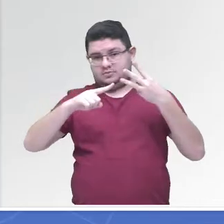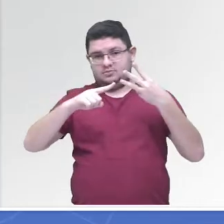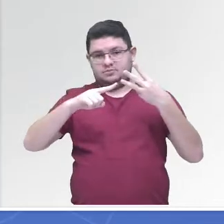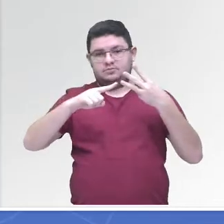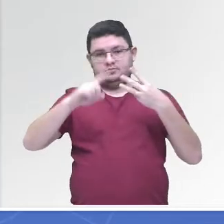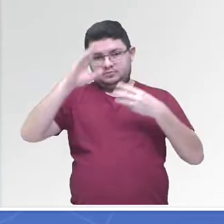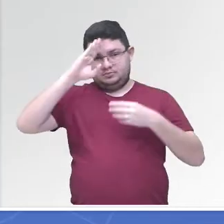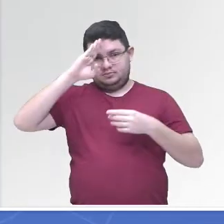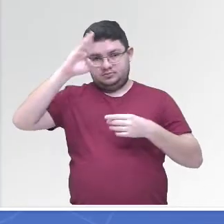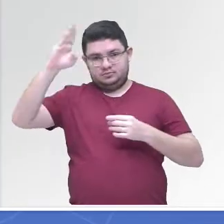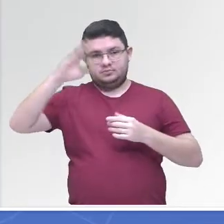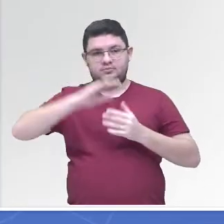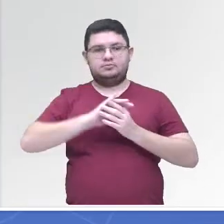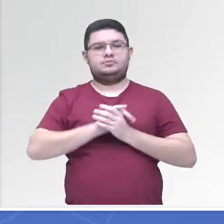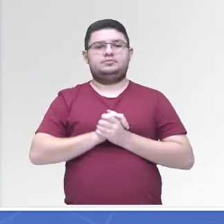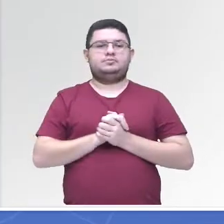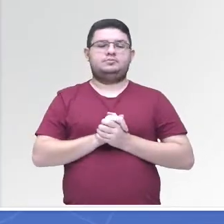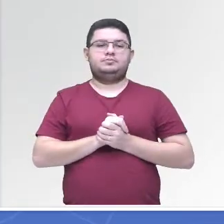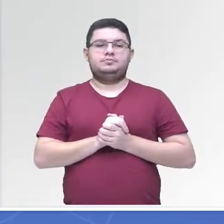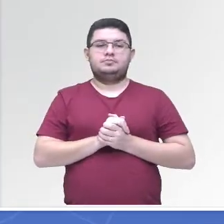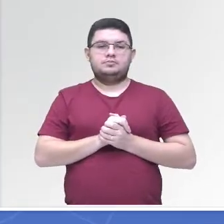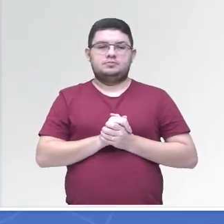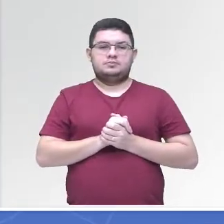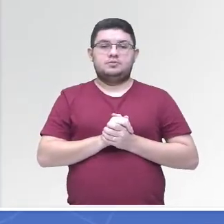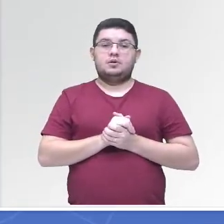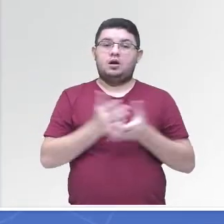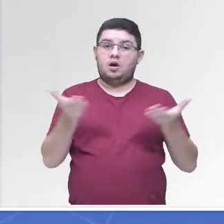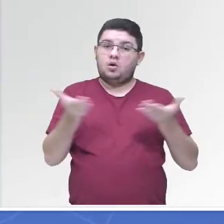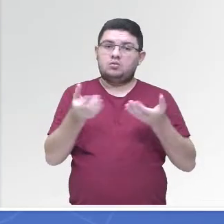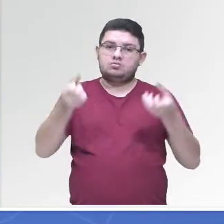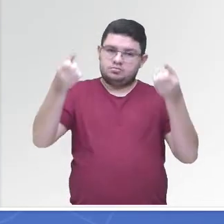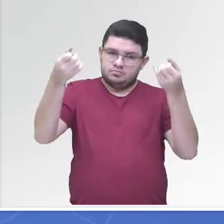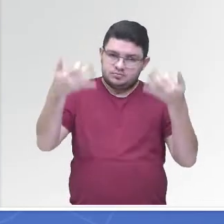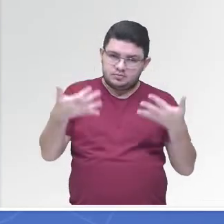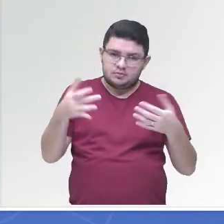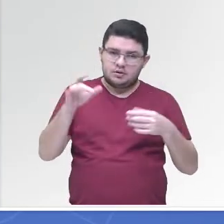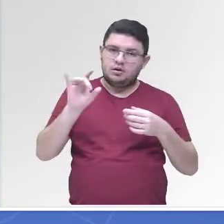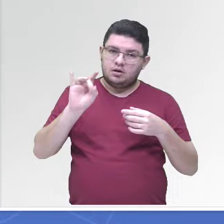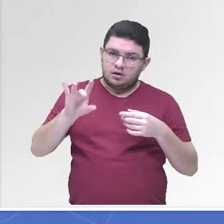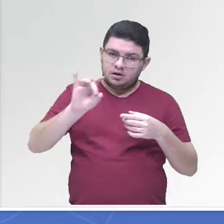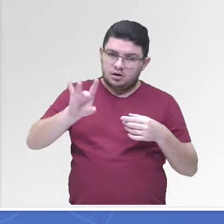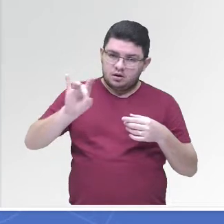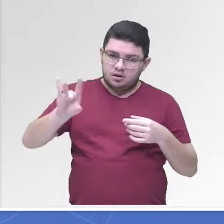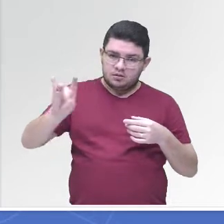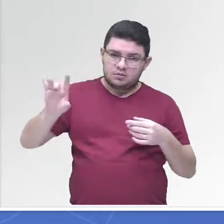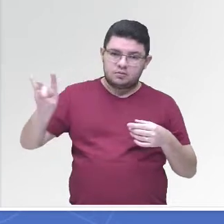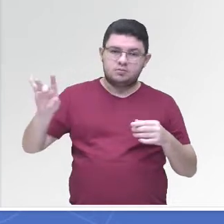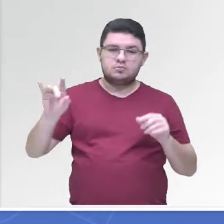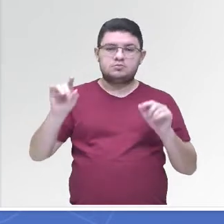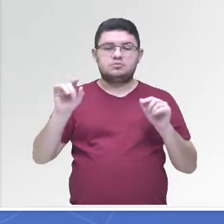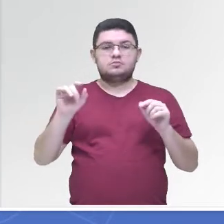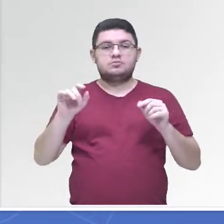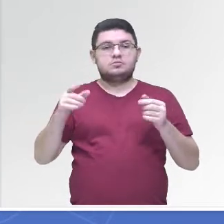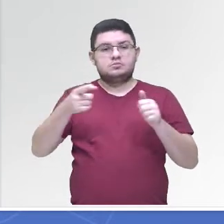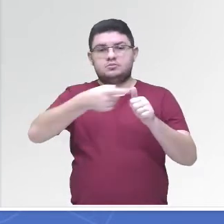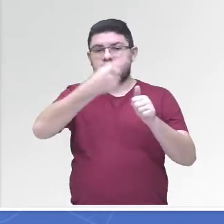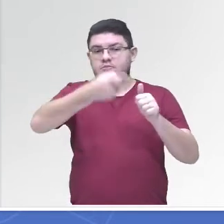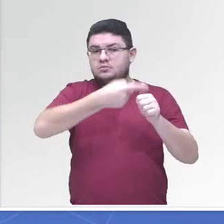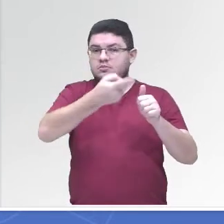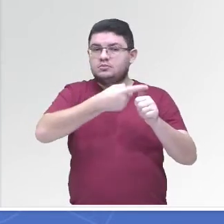matéria. Vamos avançar, falar um pouquinho agora de cada um deles, tá? Especificamente, começando pelo